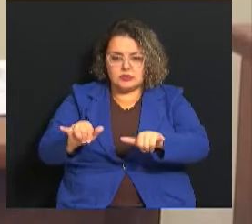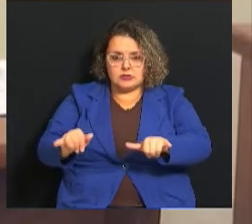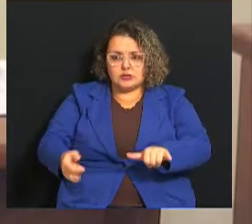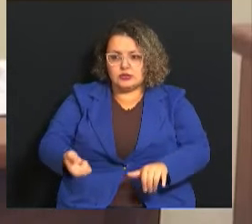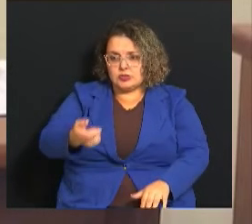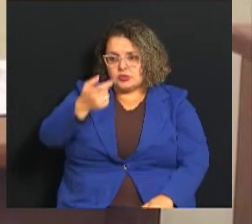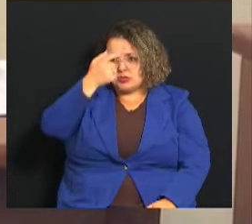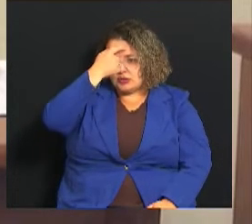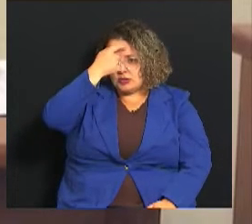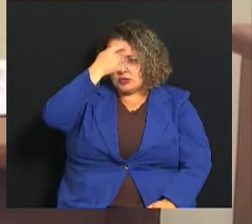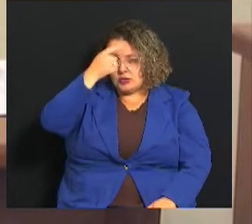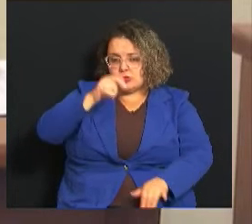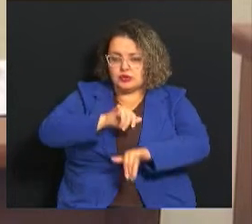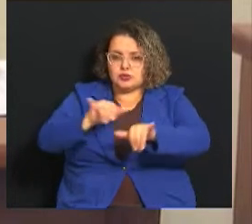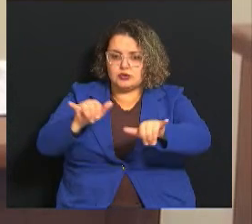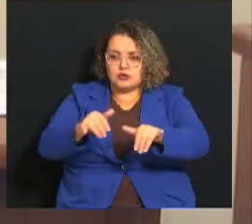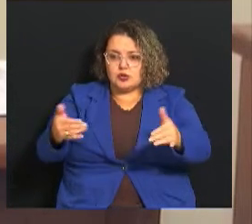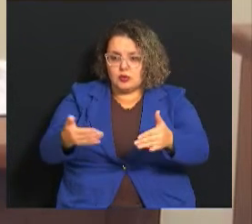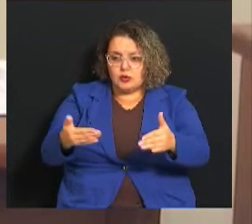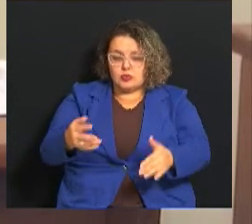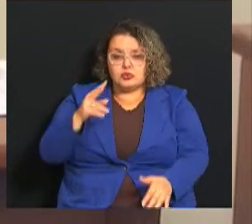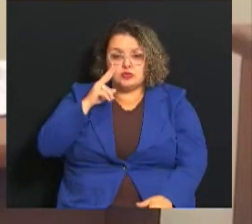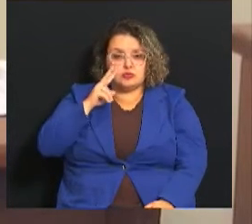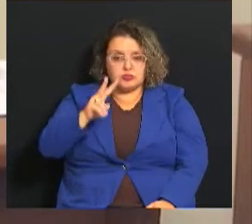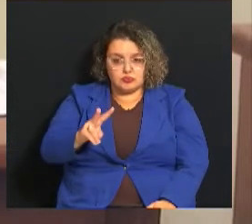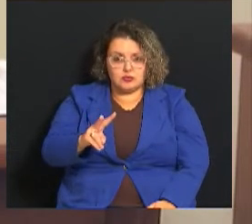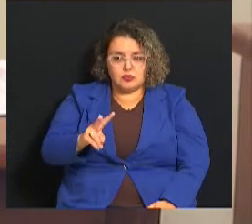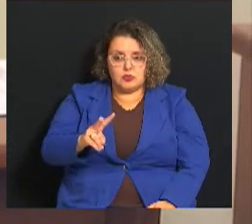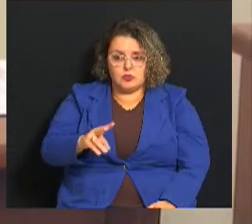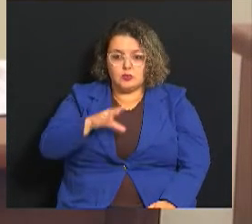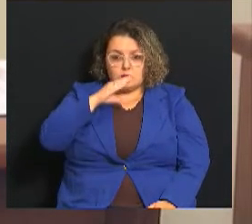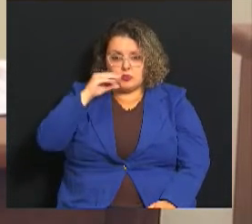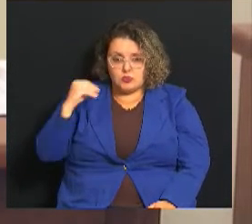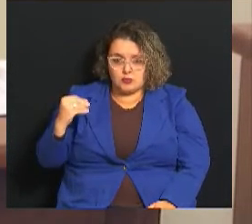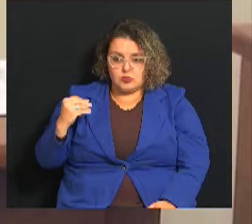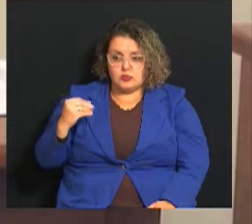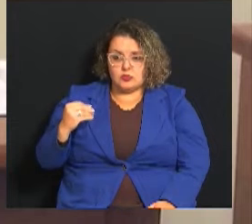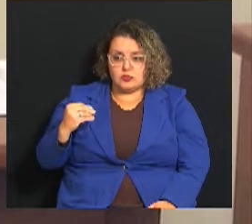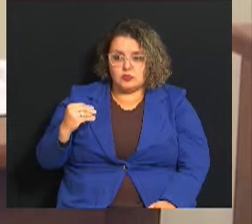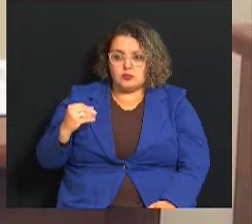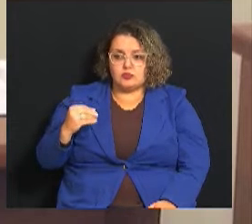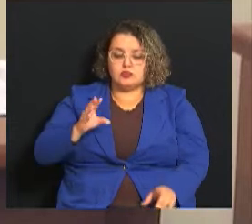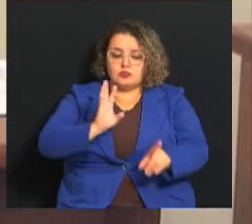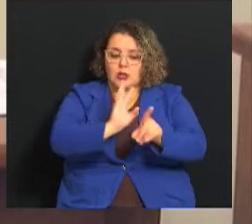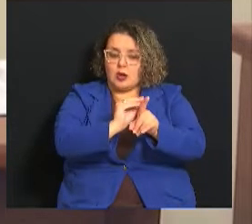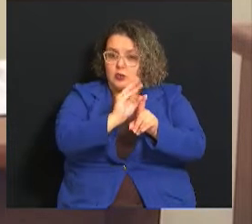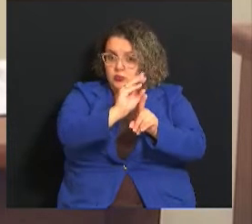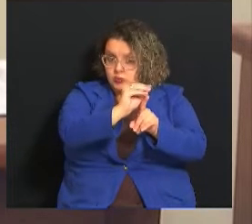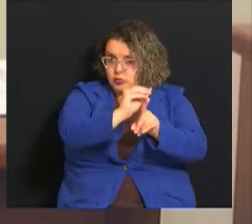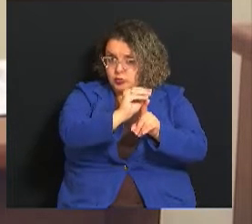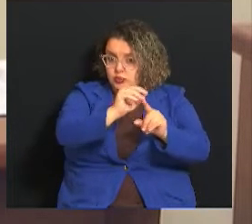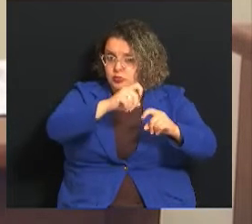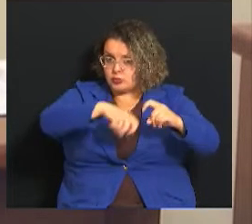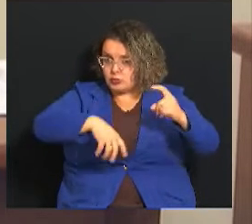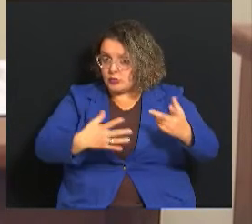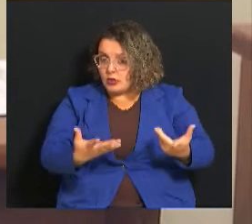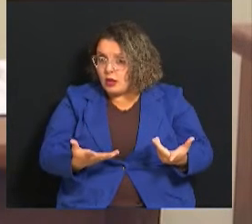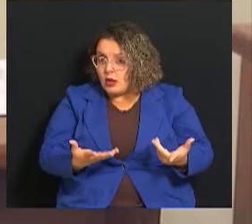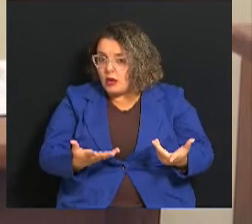em dia, se você vê um adolescente sofrendo abuso, ou se você vê um adolescente passando por algum